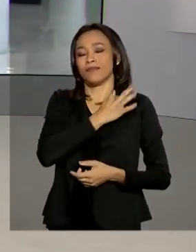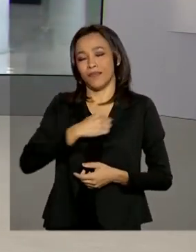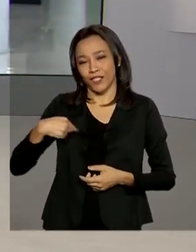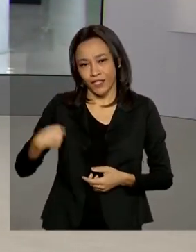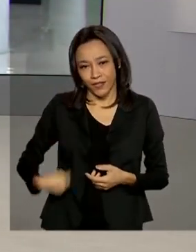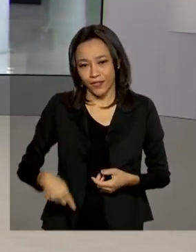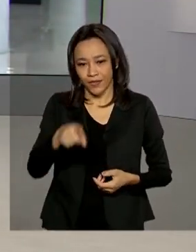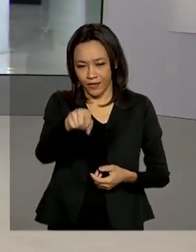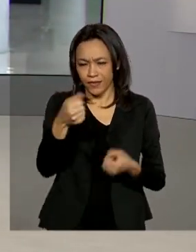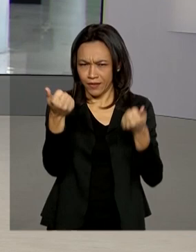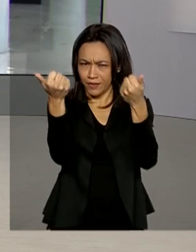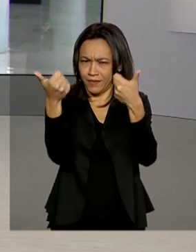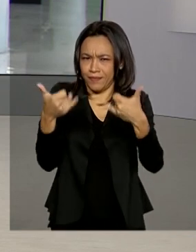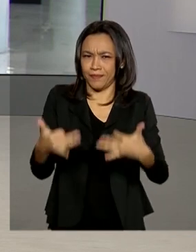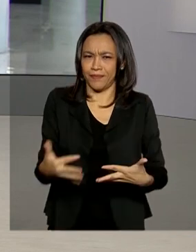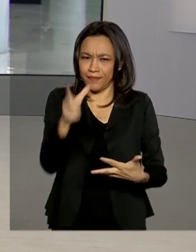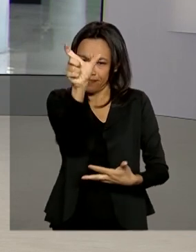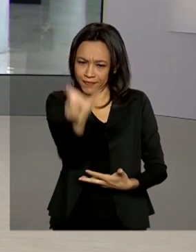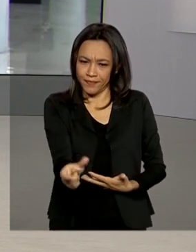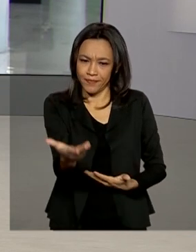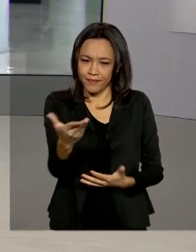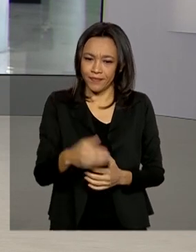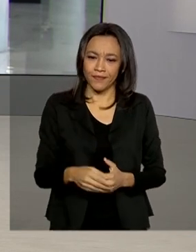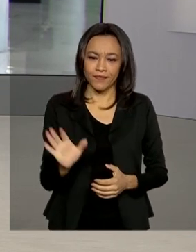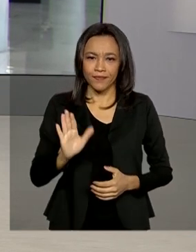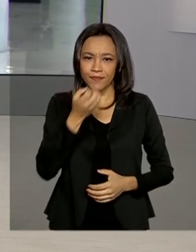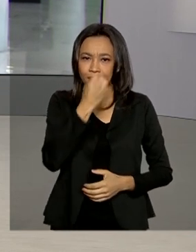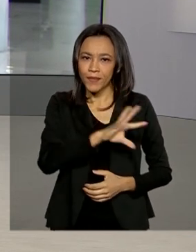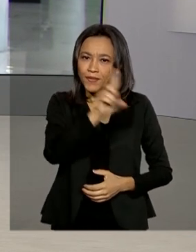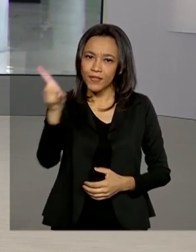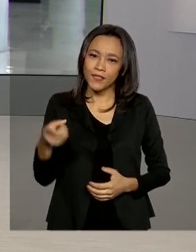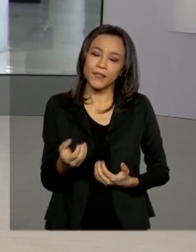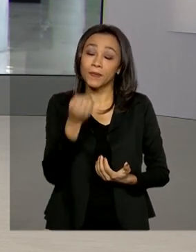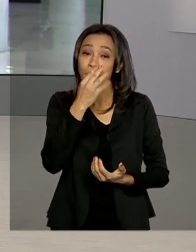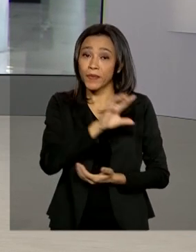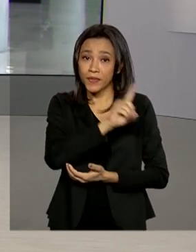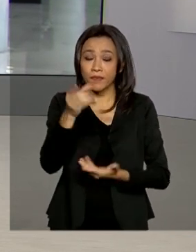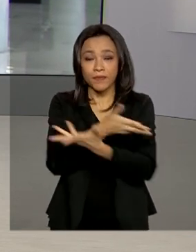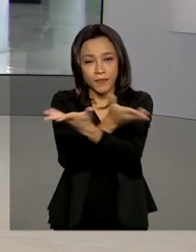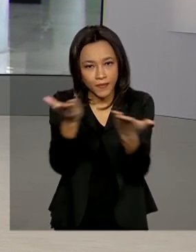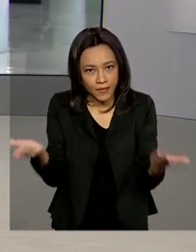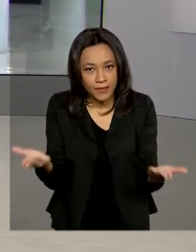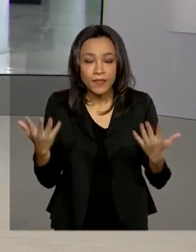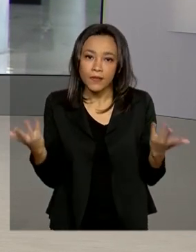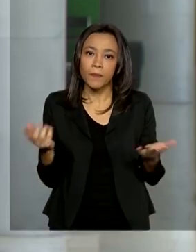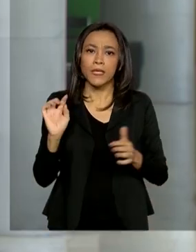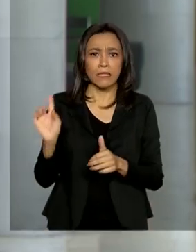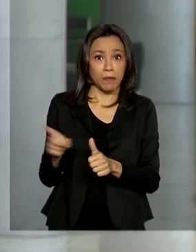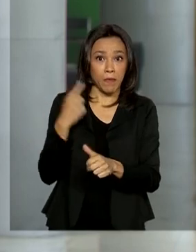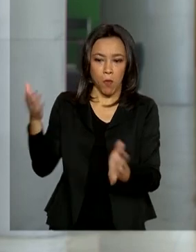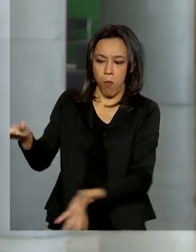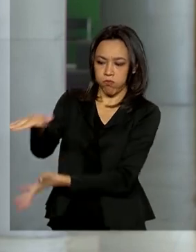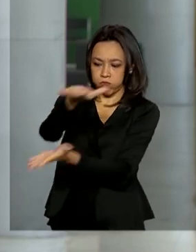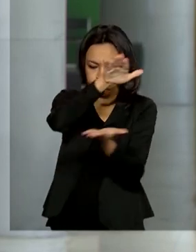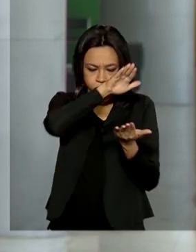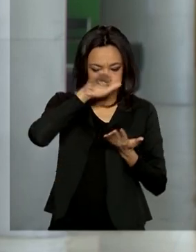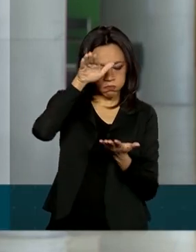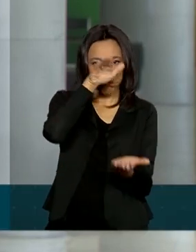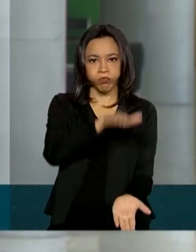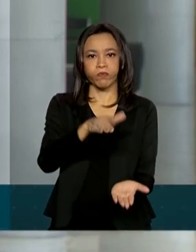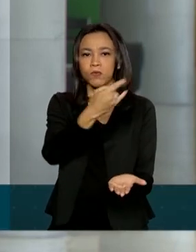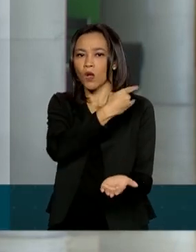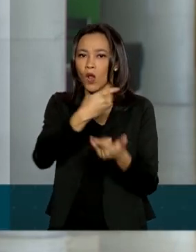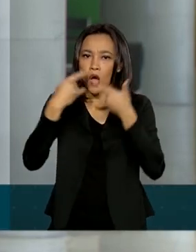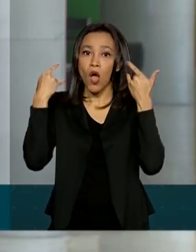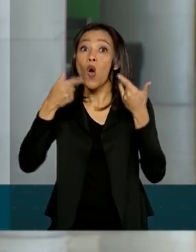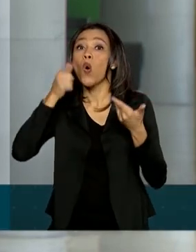Márcia Fernandes conta tudo pra gente. Márcia, bom dia. Oi, Renata. Bom dia para você. Bom dia para todos. Olha, esse primeiro lote de máscaras chegou ontem